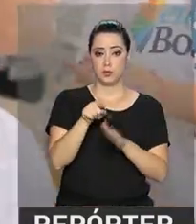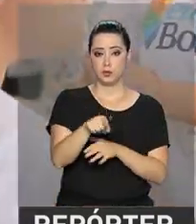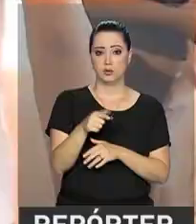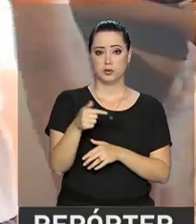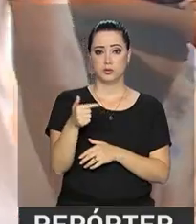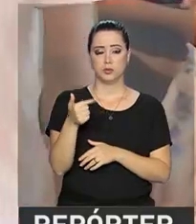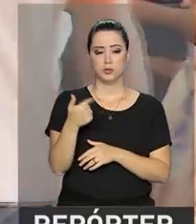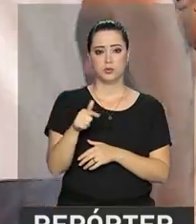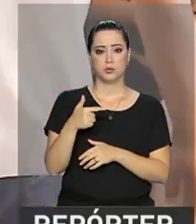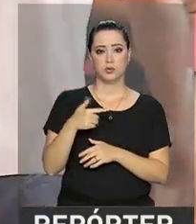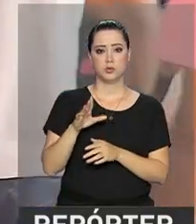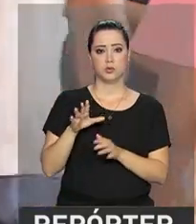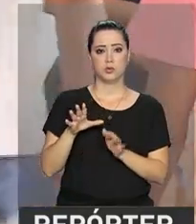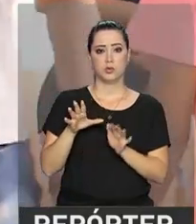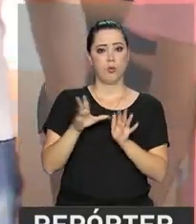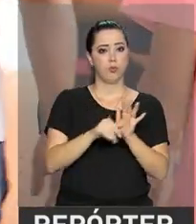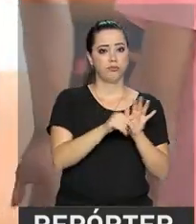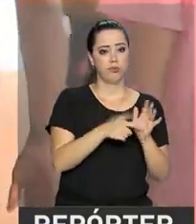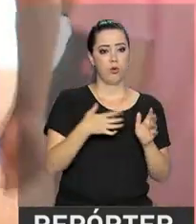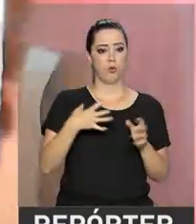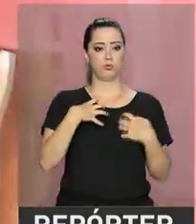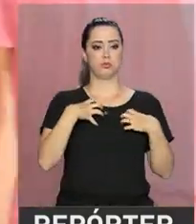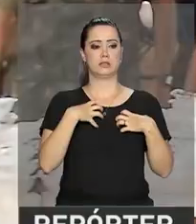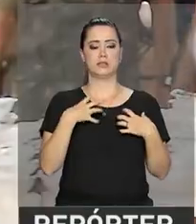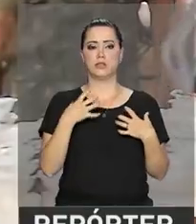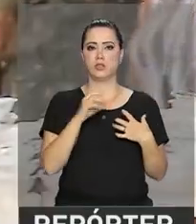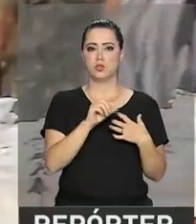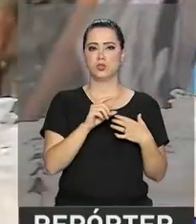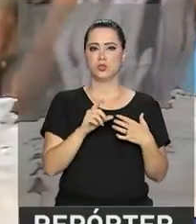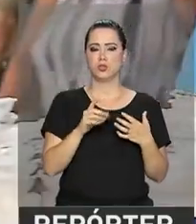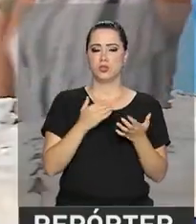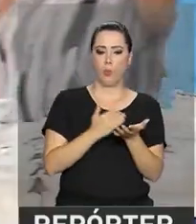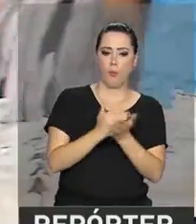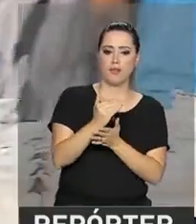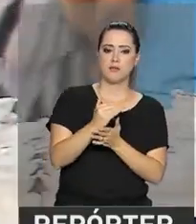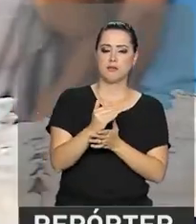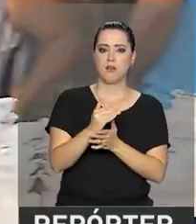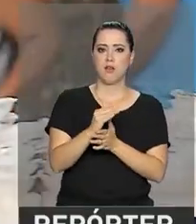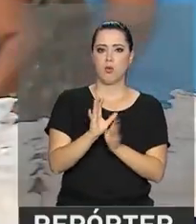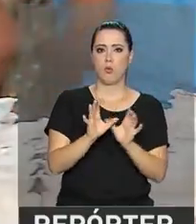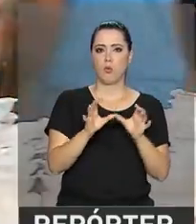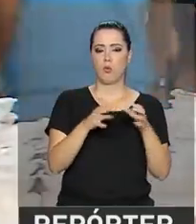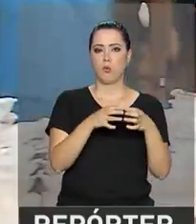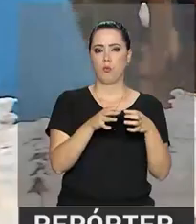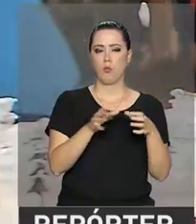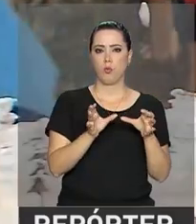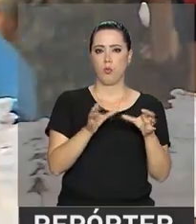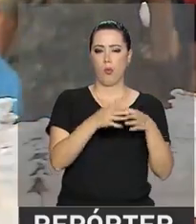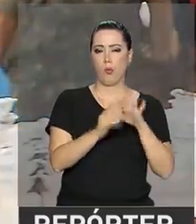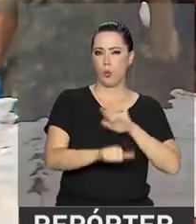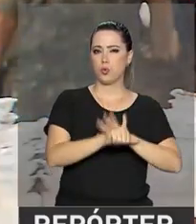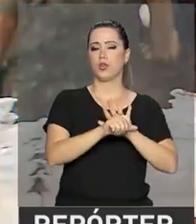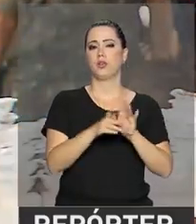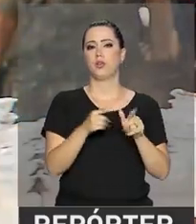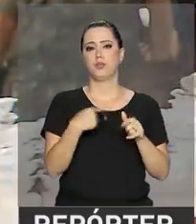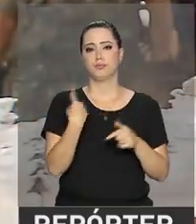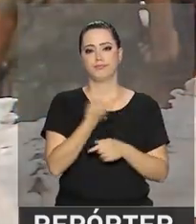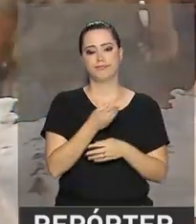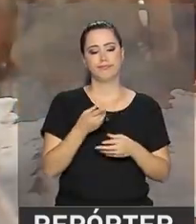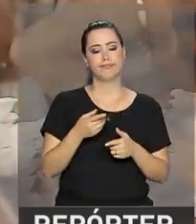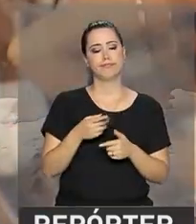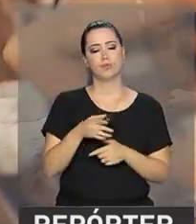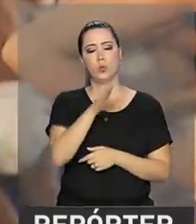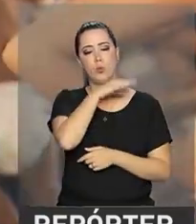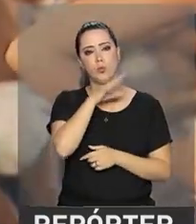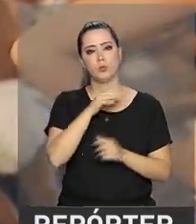se marginalizem a tal ponto de iniciar tais ações danosas à